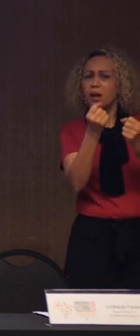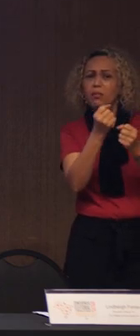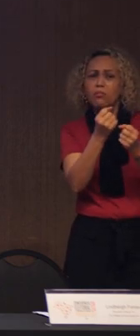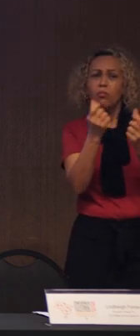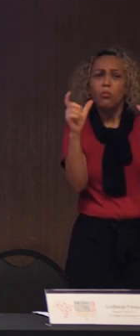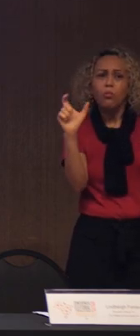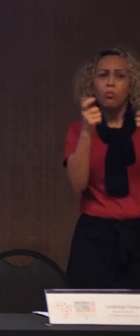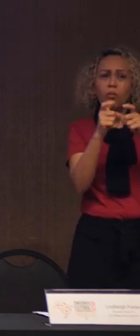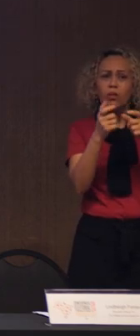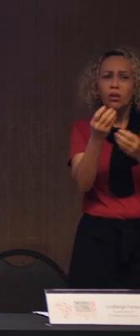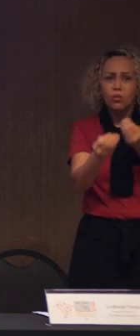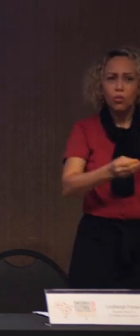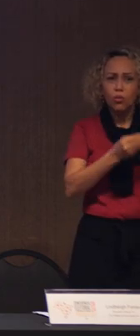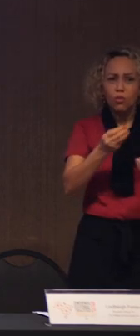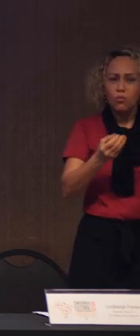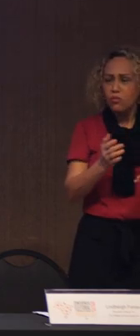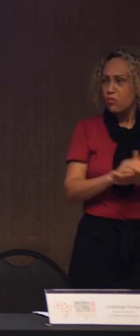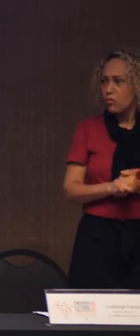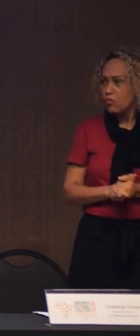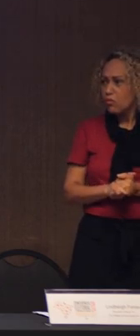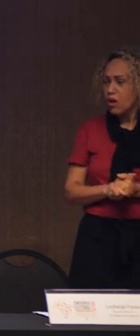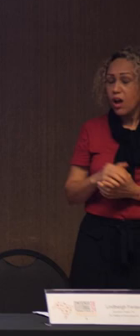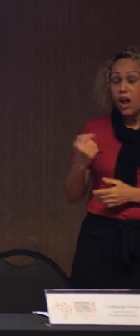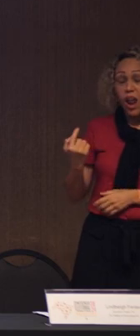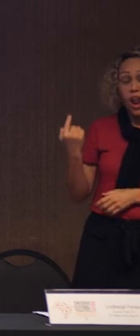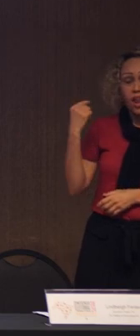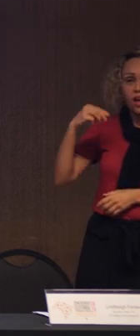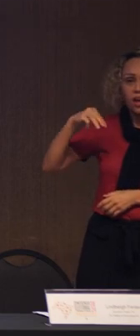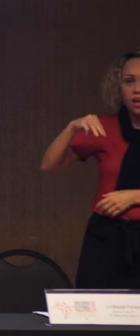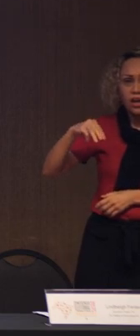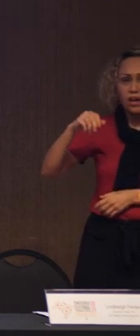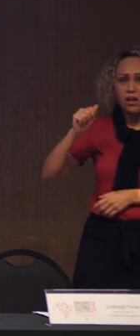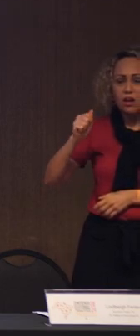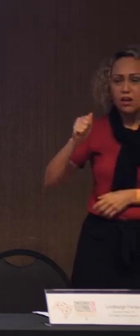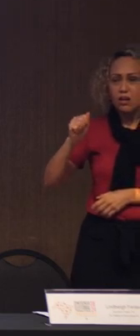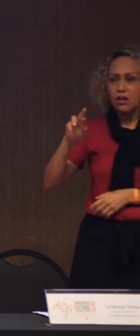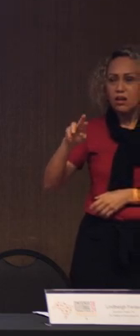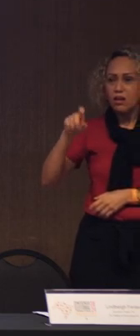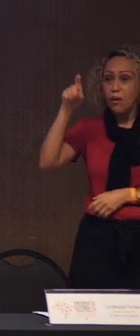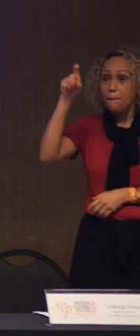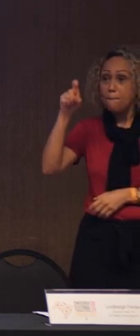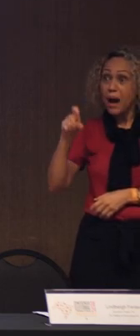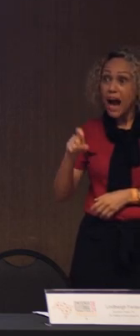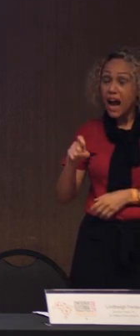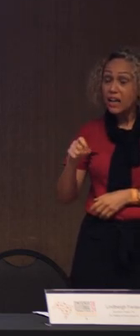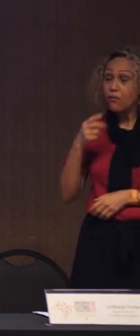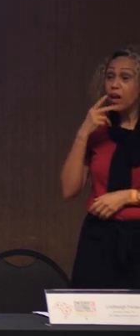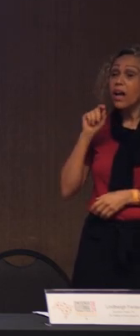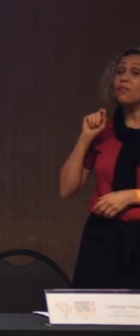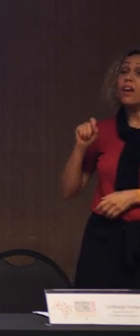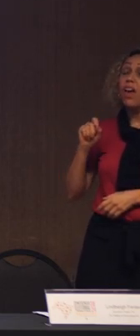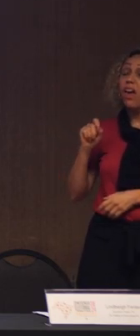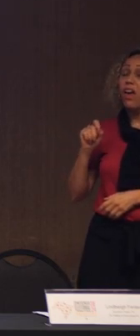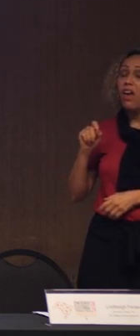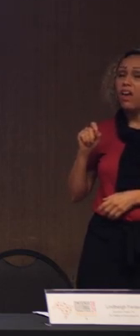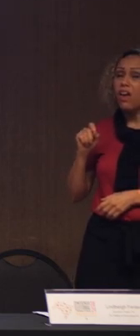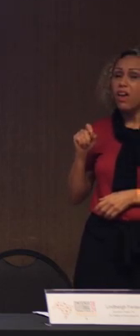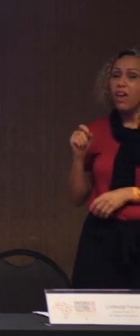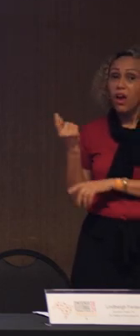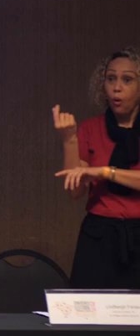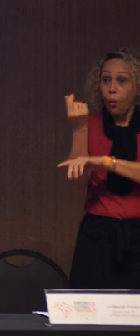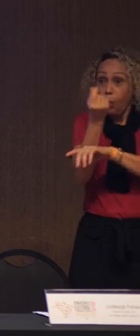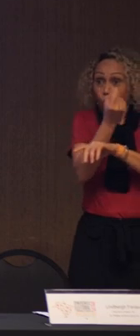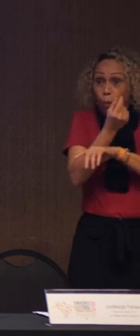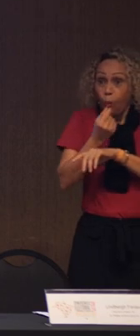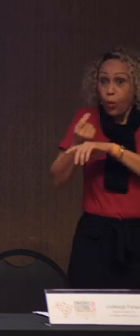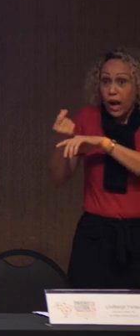chegou. Já chegou, os fusos fiam sozinhos. O capitalismo não precisa de todo mundo. O capitalismo não